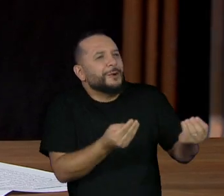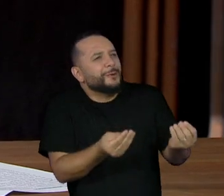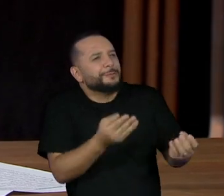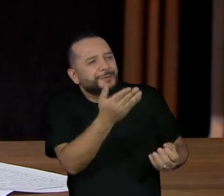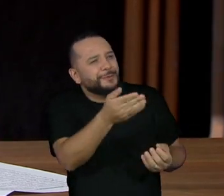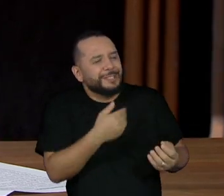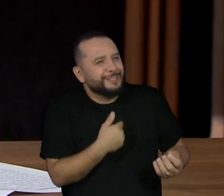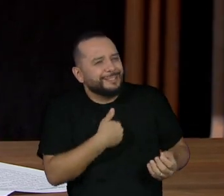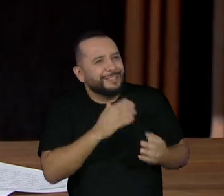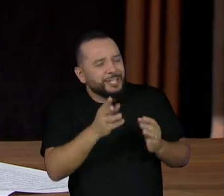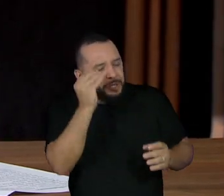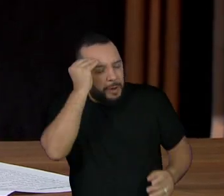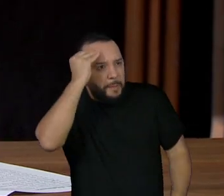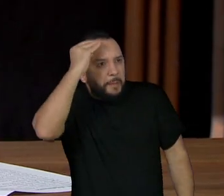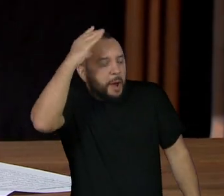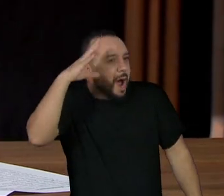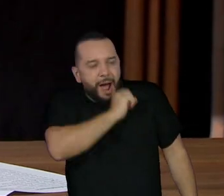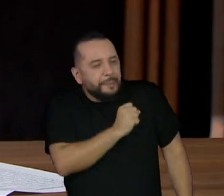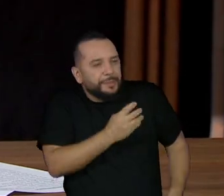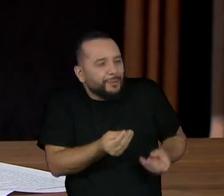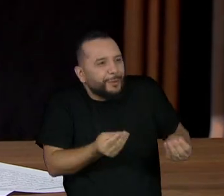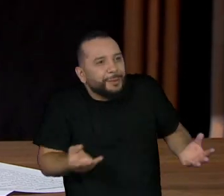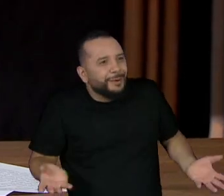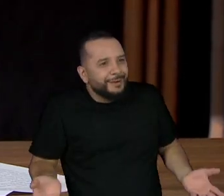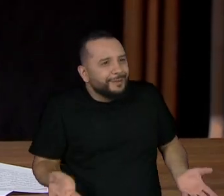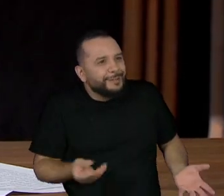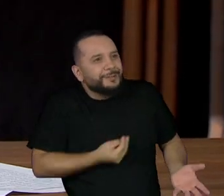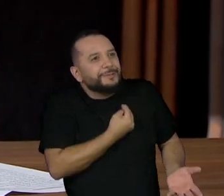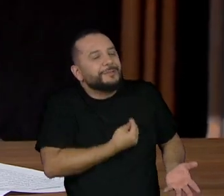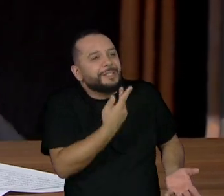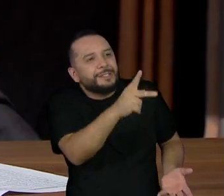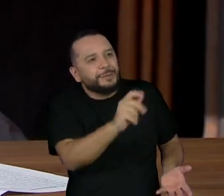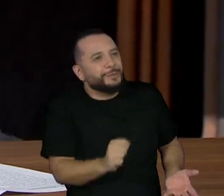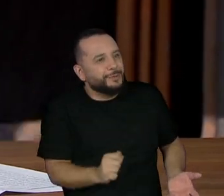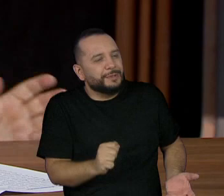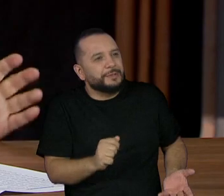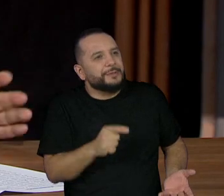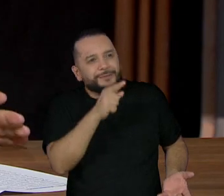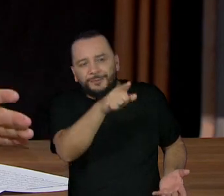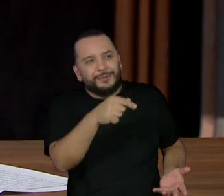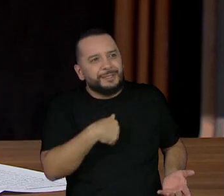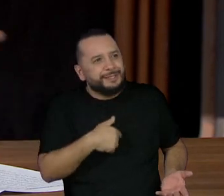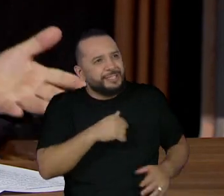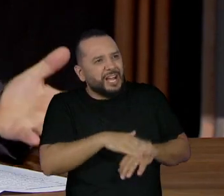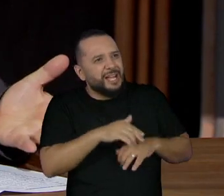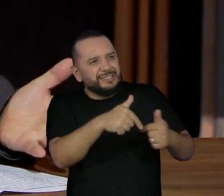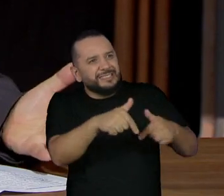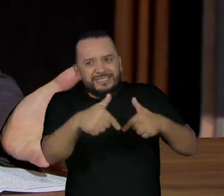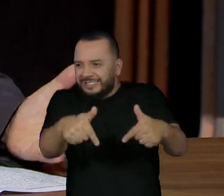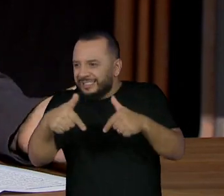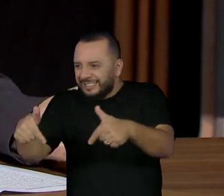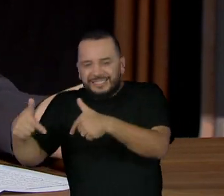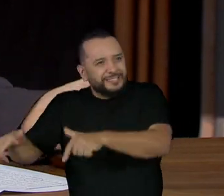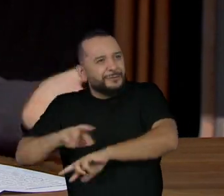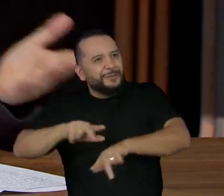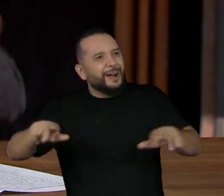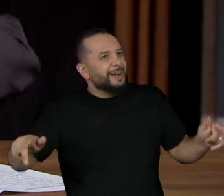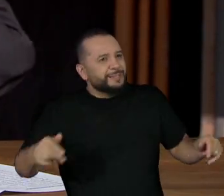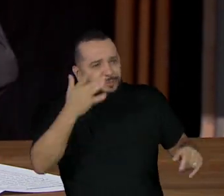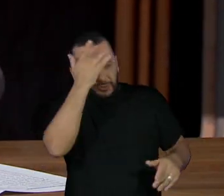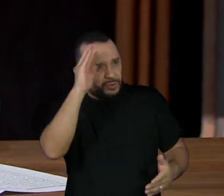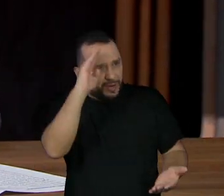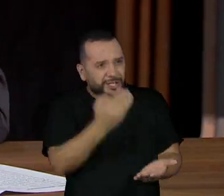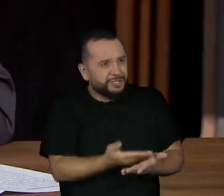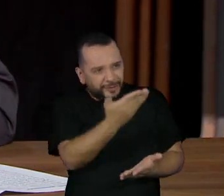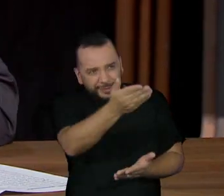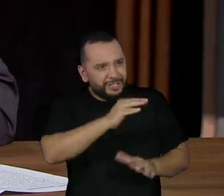essa? Que exponencialidade que foi essa na sua vida de fazer tudo isso que você fez, que a gente falou aqui? O pessoal não vai acreditar que você fez